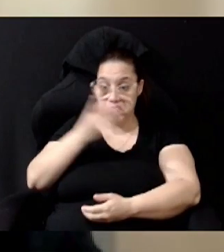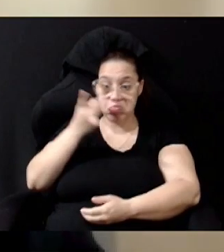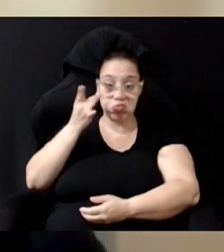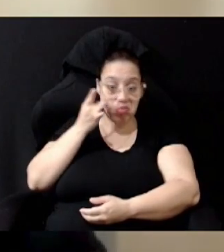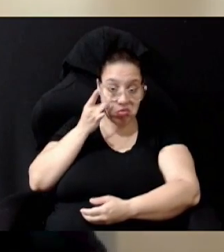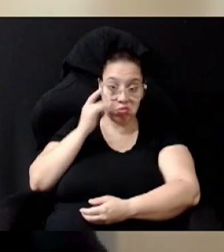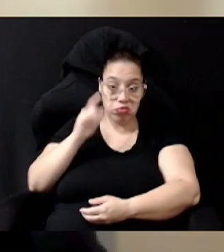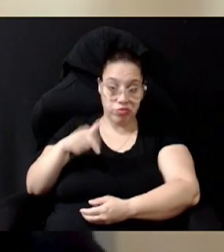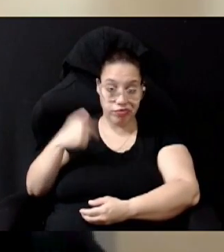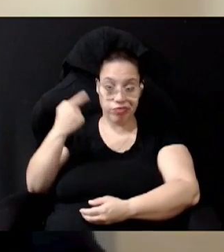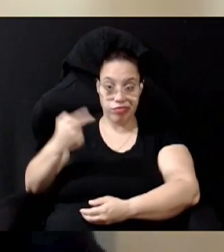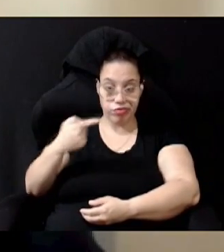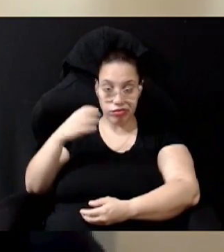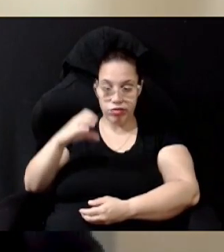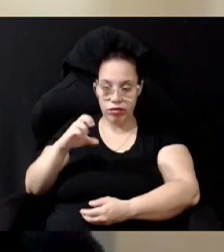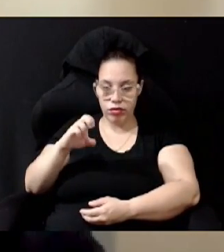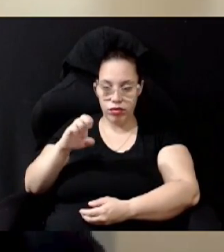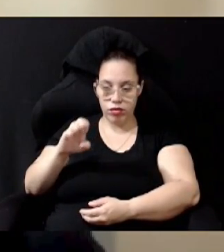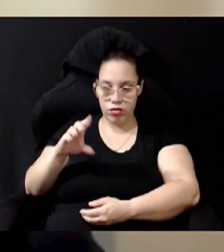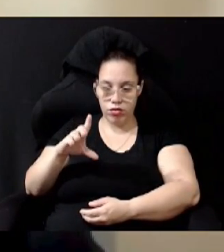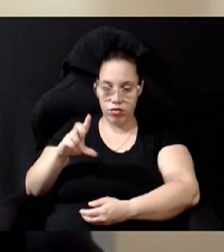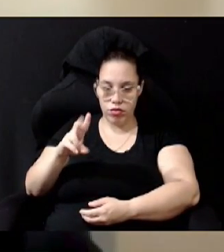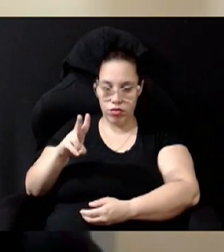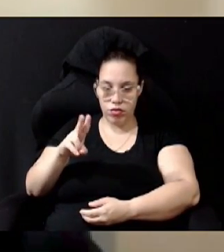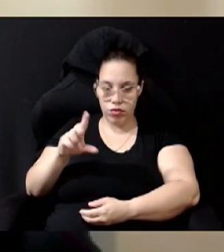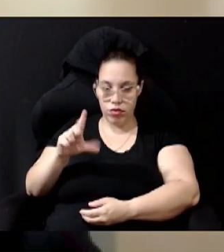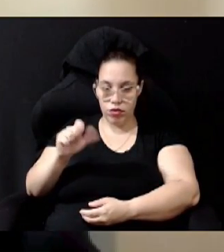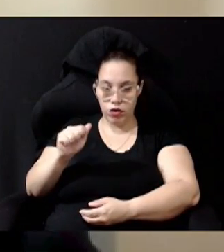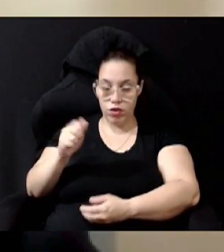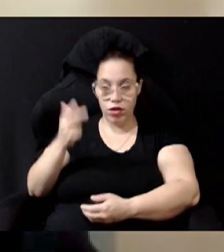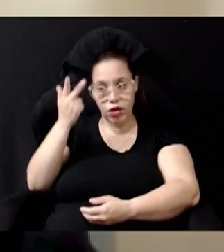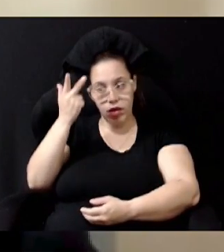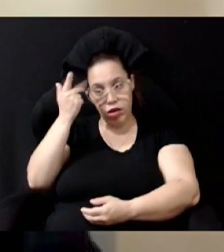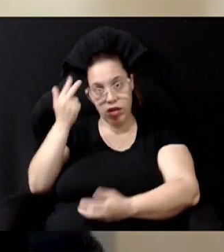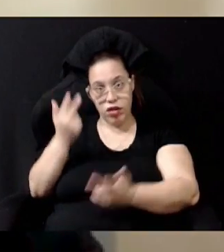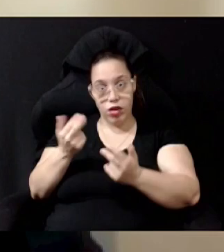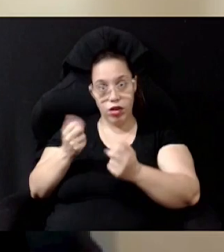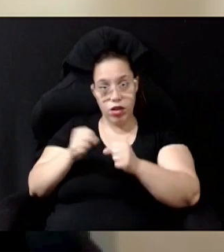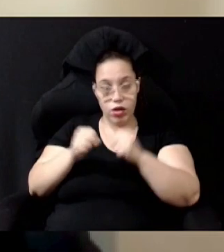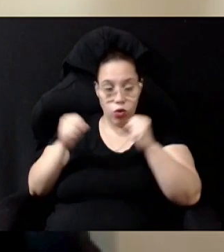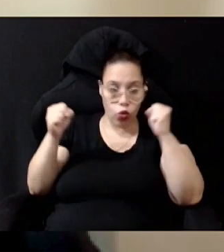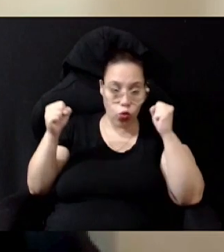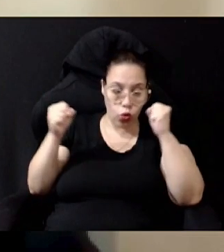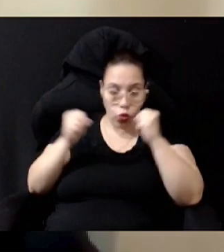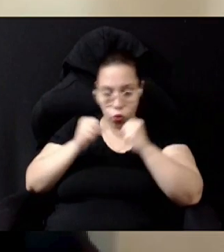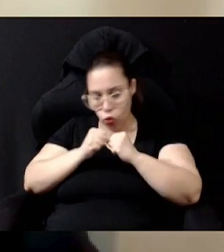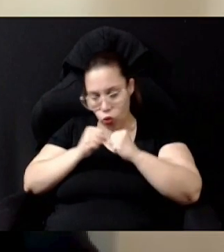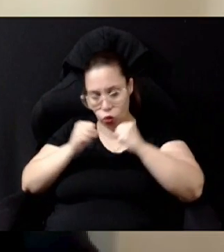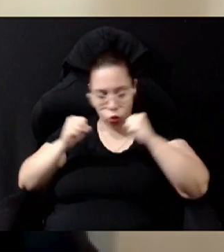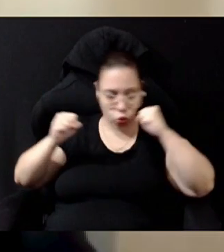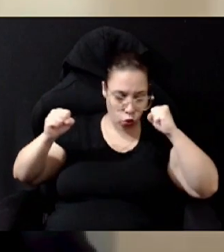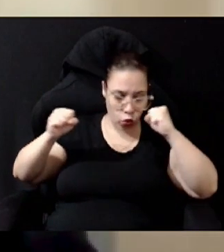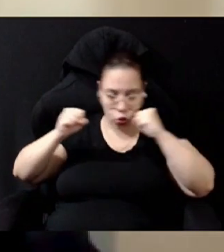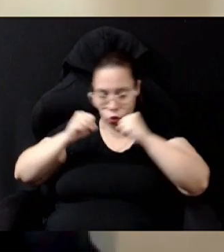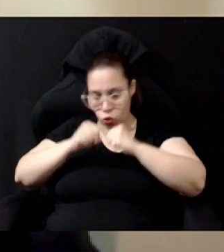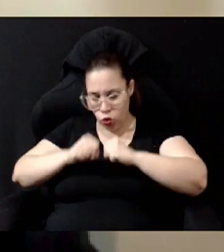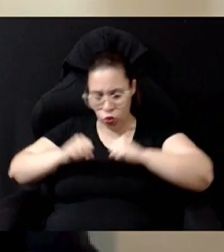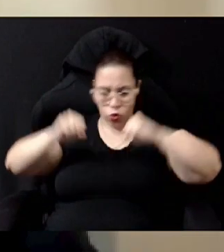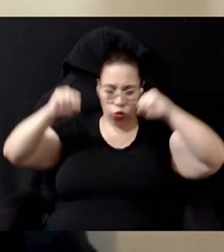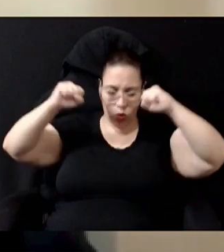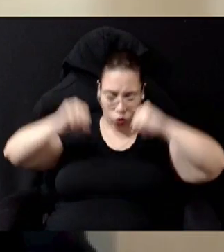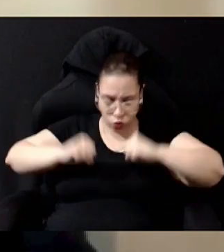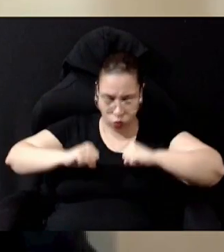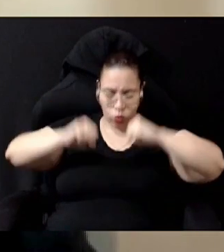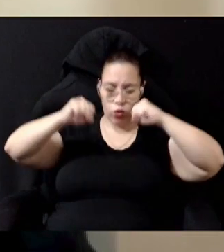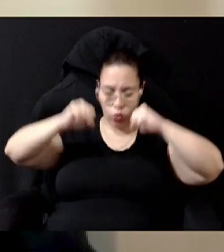melhor. E esse estímulo é muito parecido com uma ginástica física. Se você tem um músculo que está parado, esse